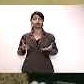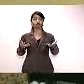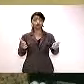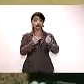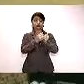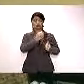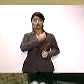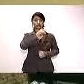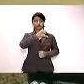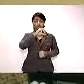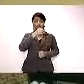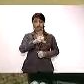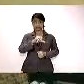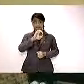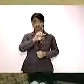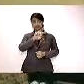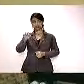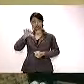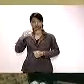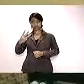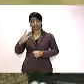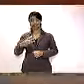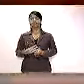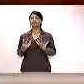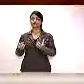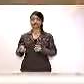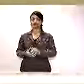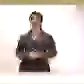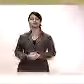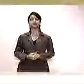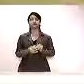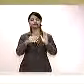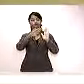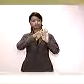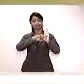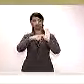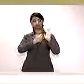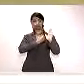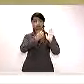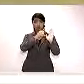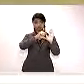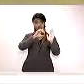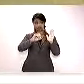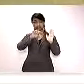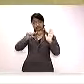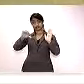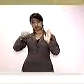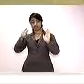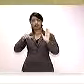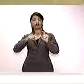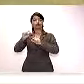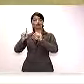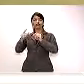90 a 93 é regimental de 90 a 92 o recorrente é a fazenda